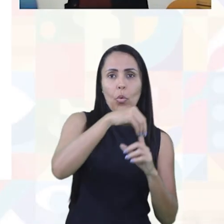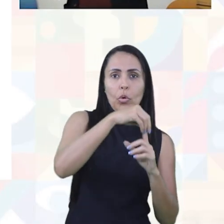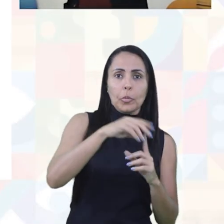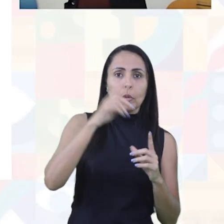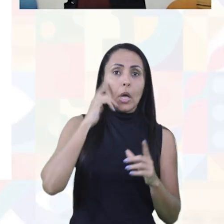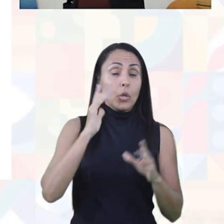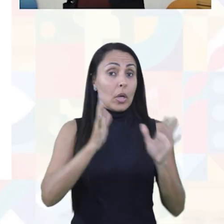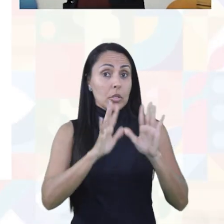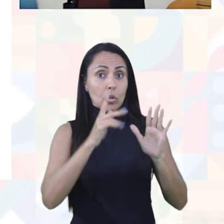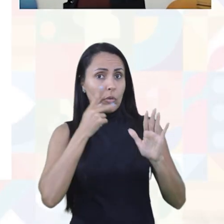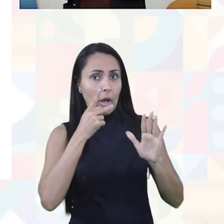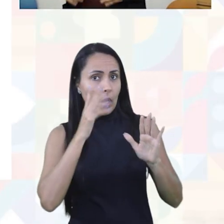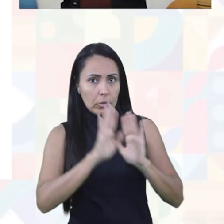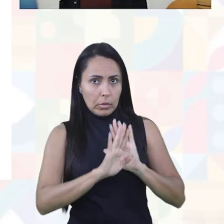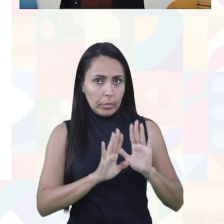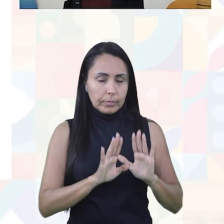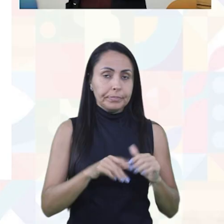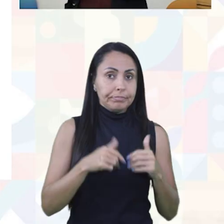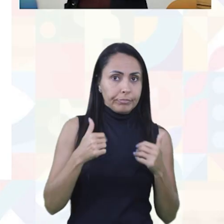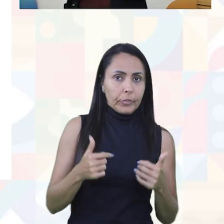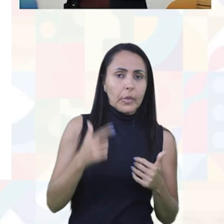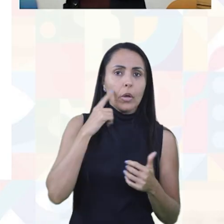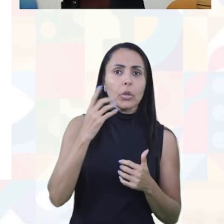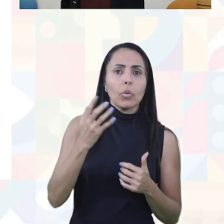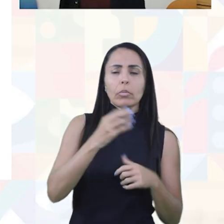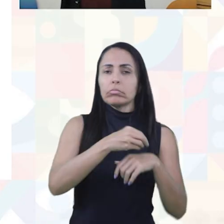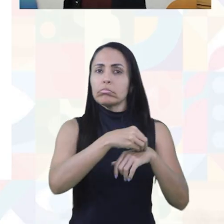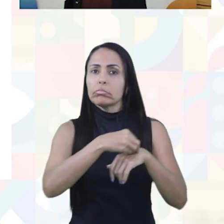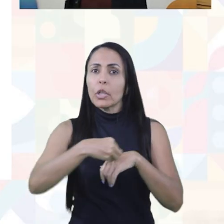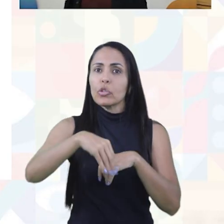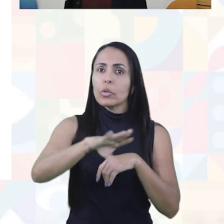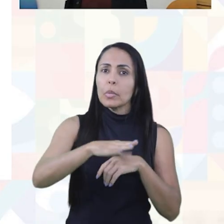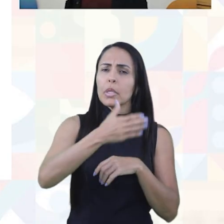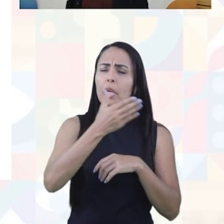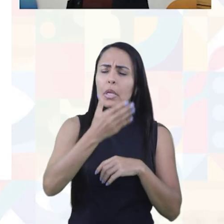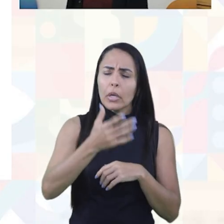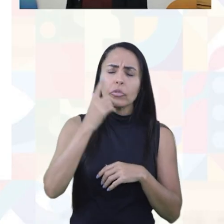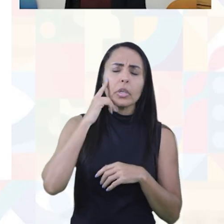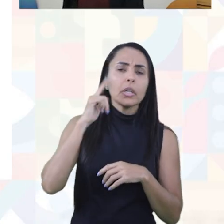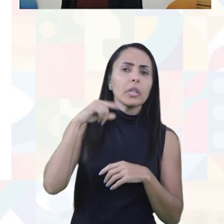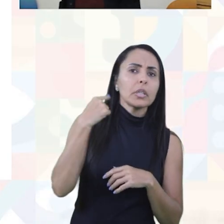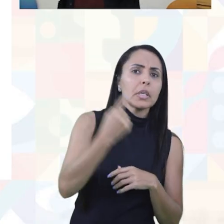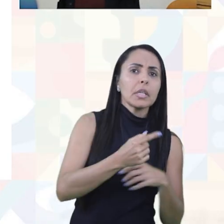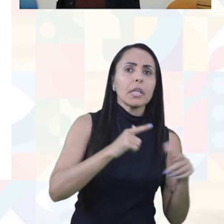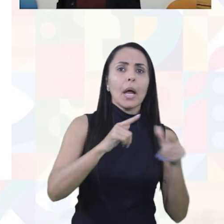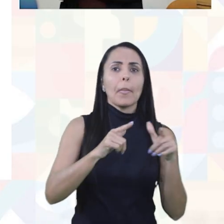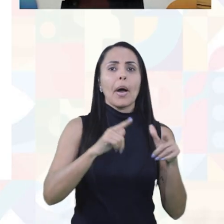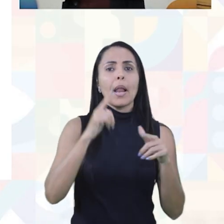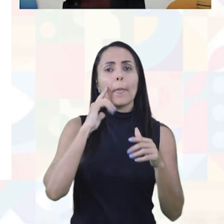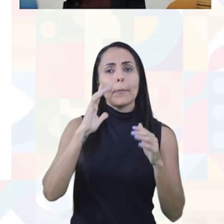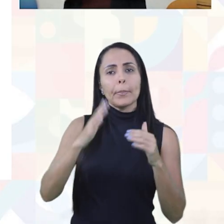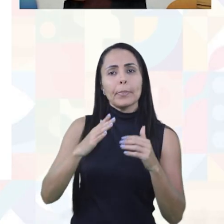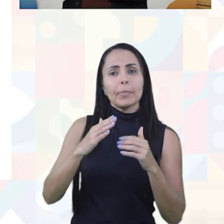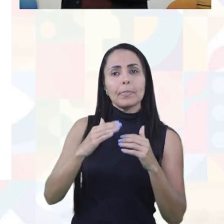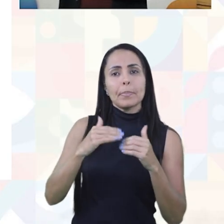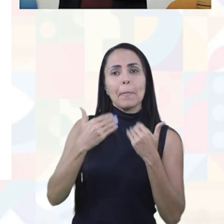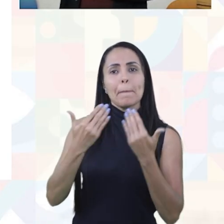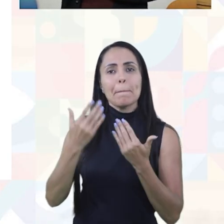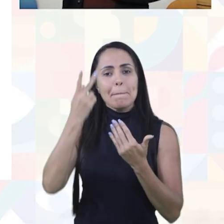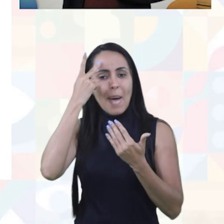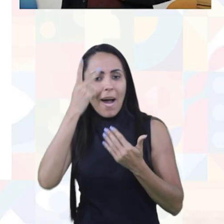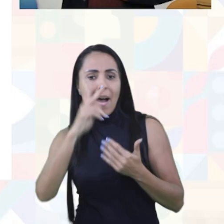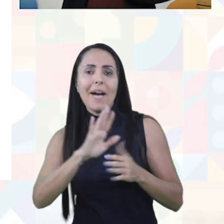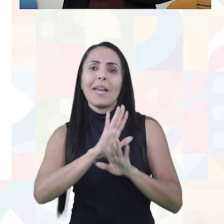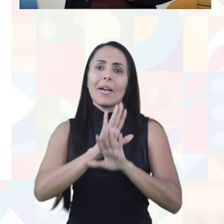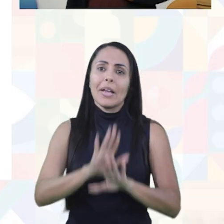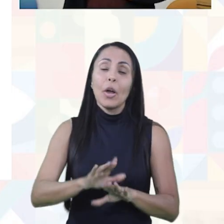é bem disso que eu estou falando não, tá? O que eu quero passar é que quando a gente trabalha, a gente sempre trabalha para alguém. O trabalho, ele é um